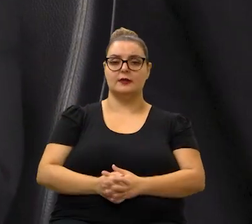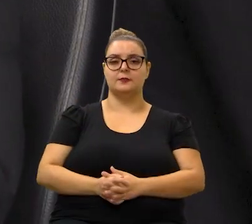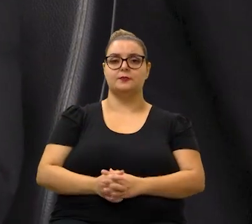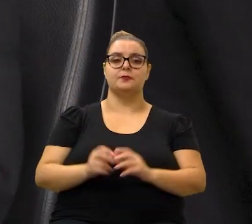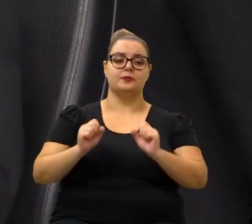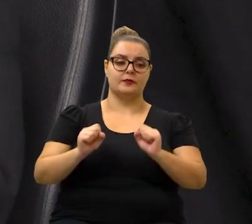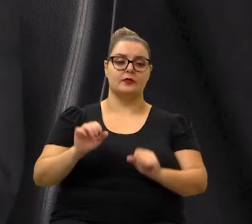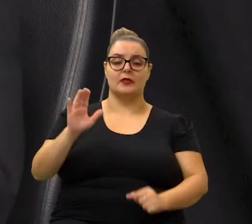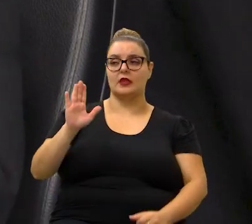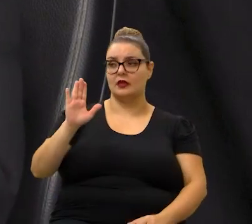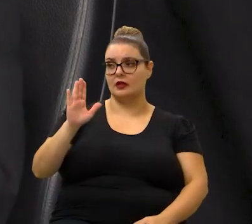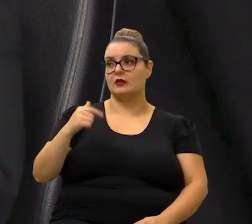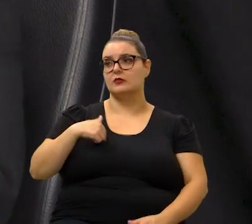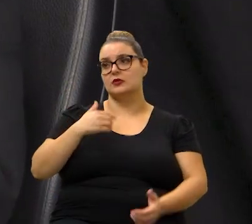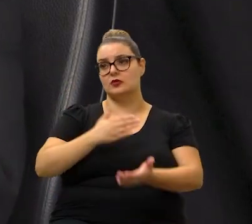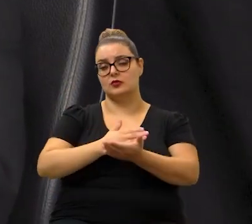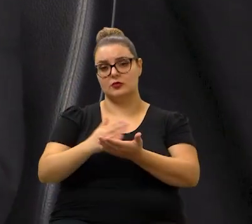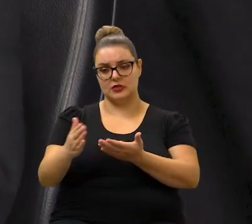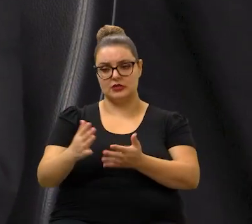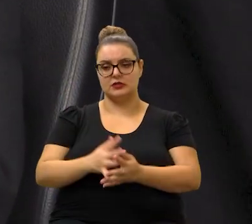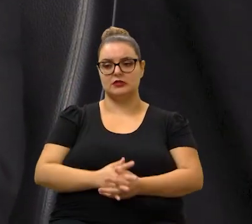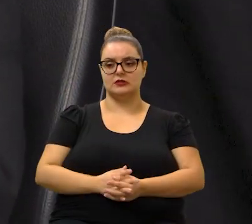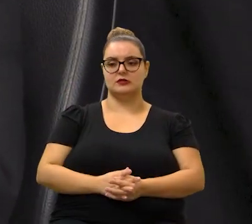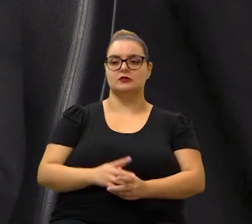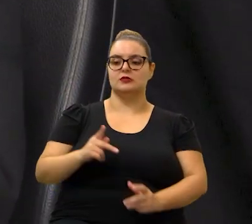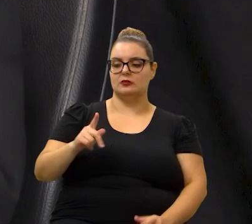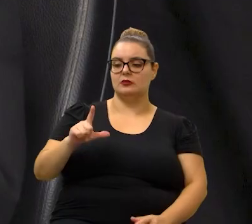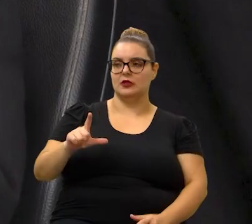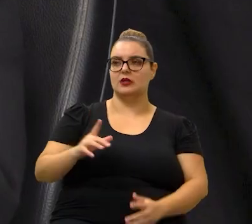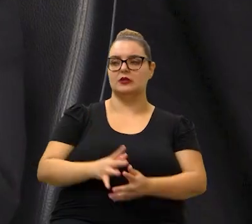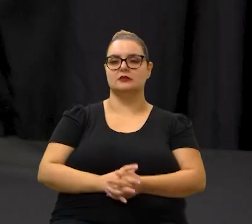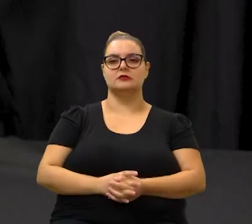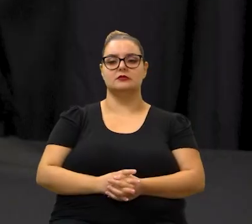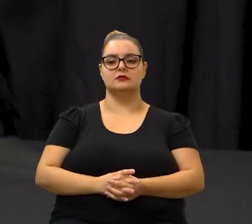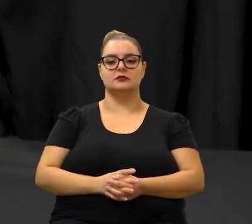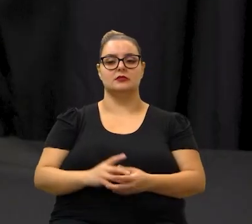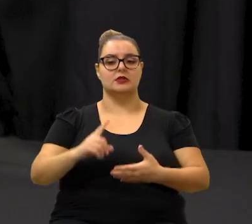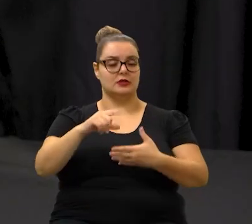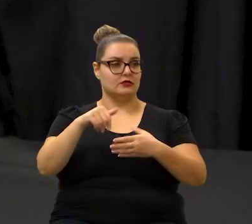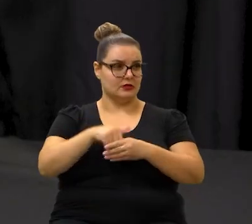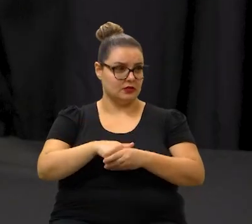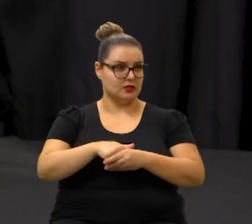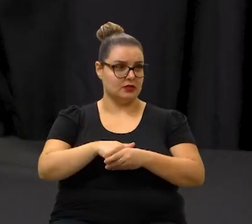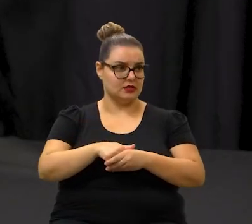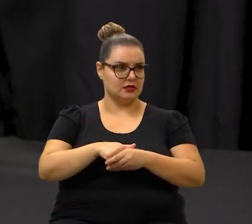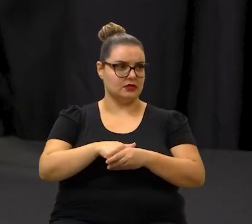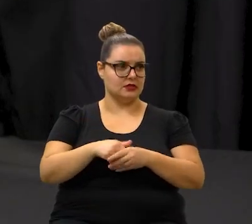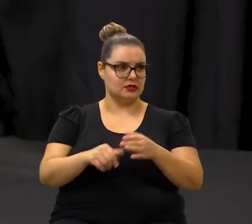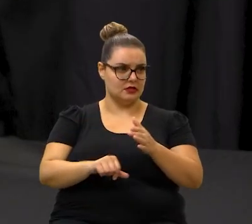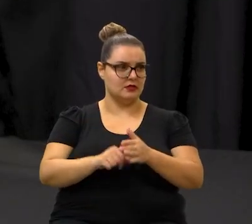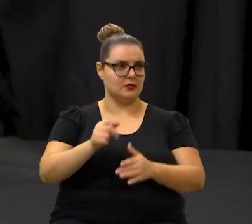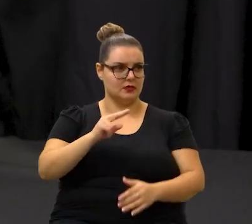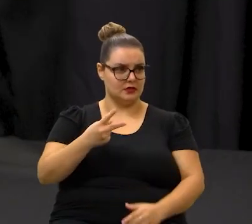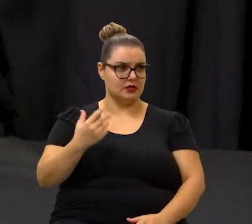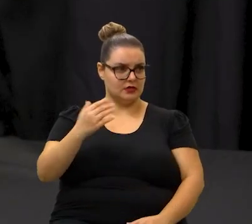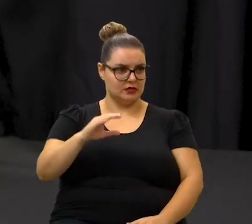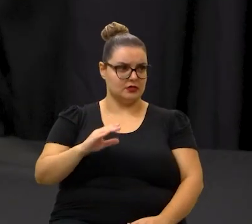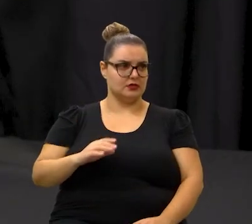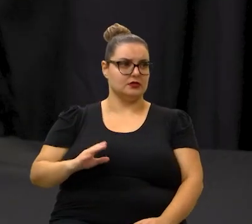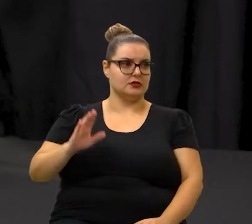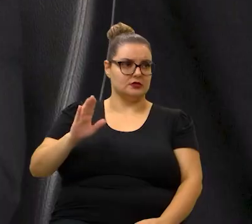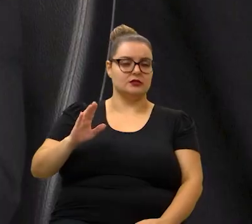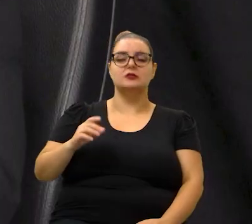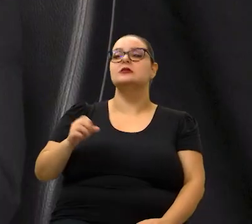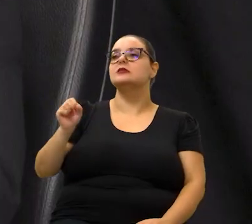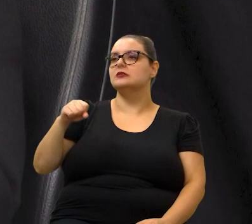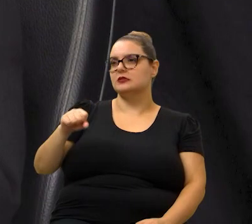ser um candidato mas eu iniciei no PL e foi eleito já na primeira vez que lançou a candidatura